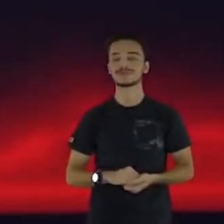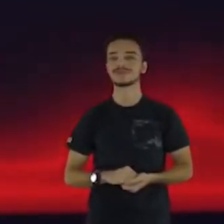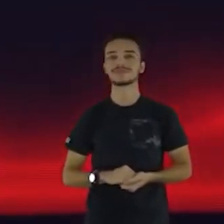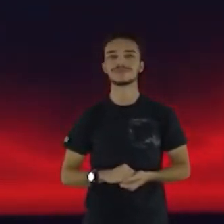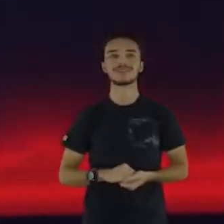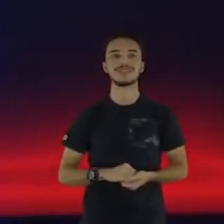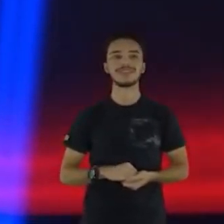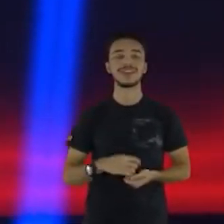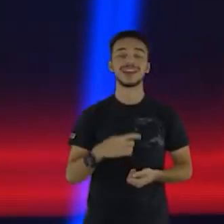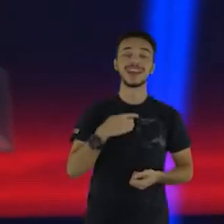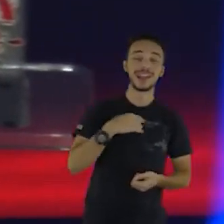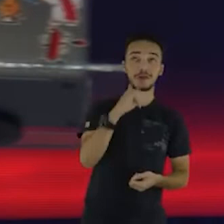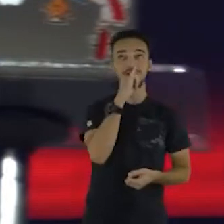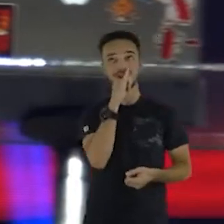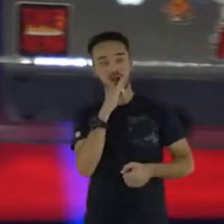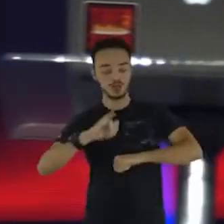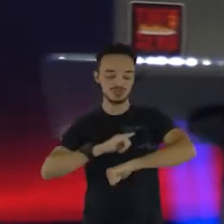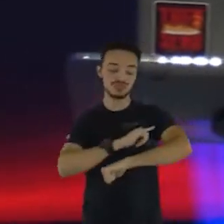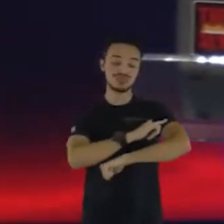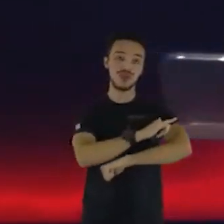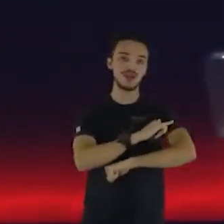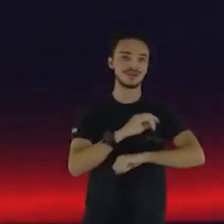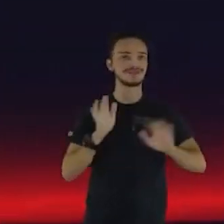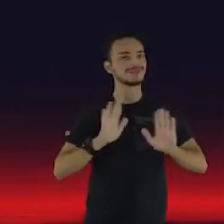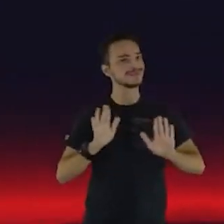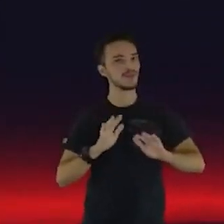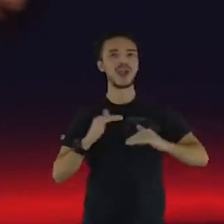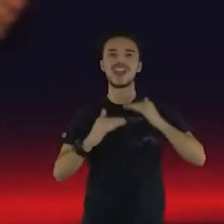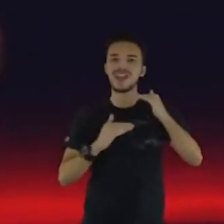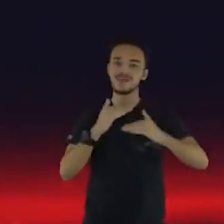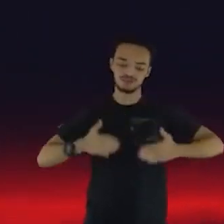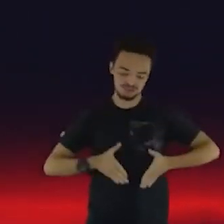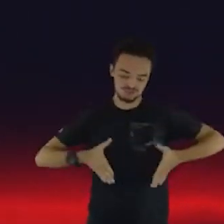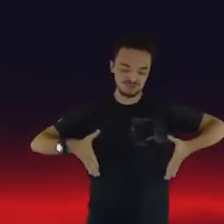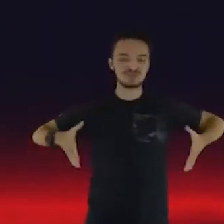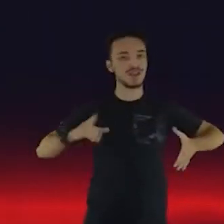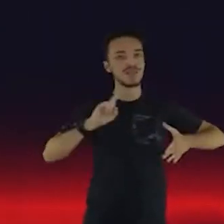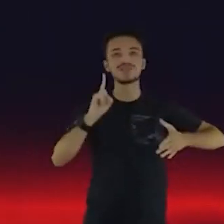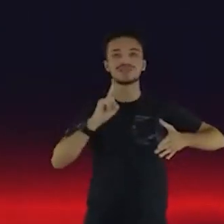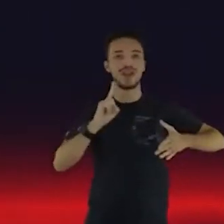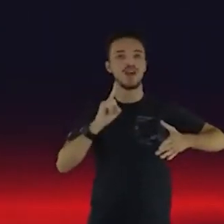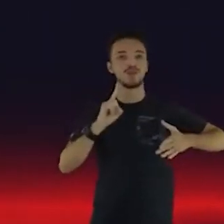desse jeito, mas todas as vezes que Deus quer fazer a gente crescer, Ele nos estica.